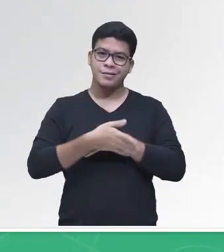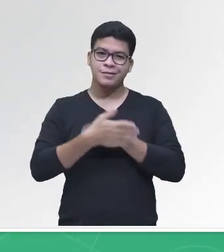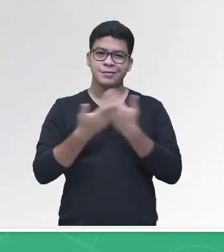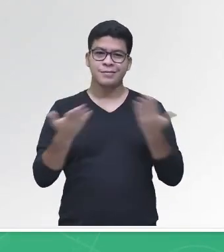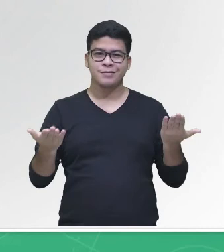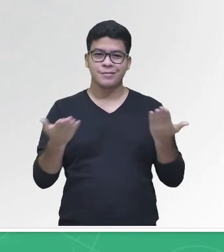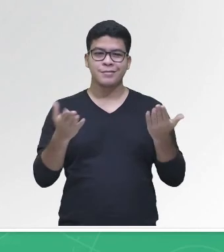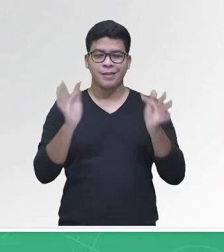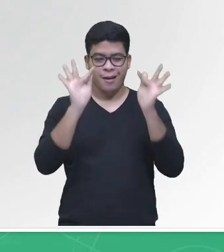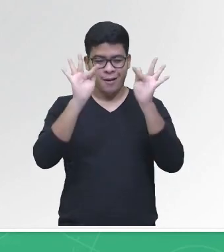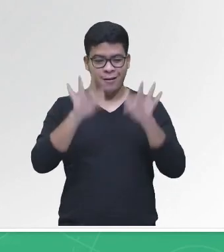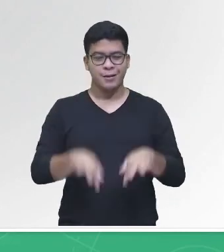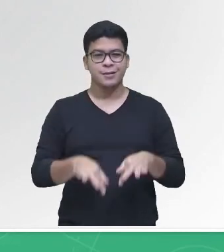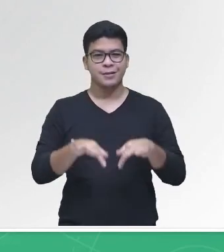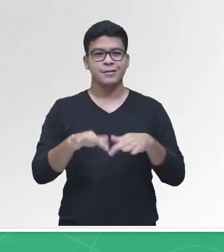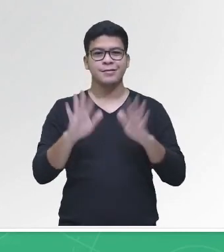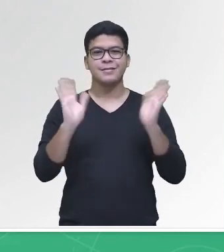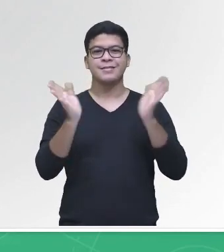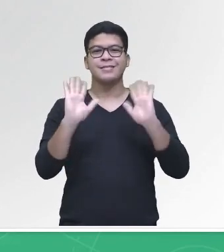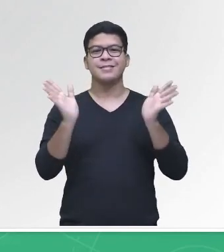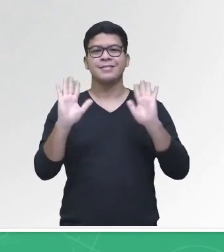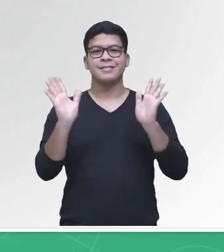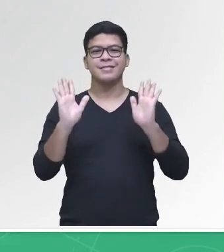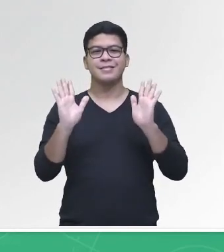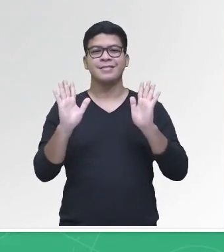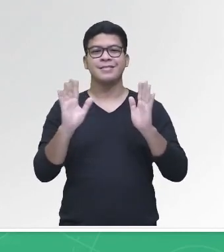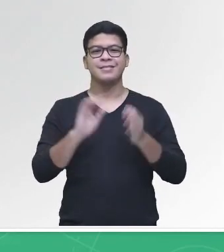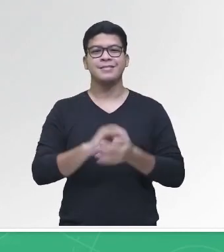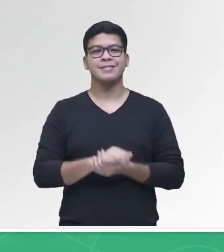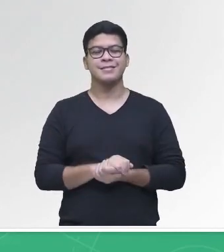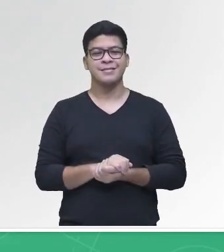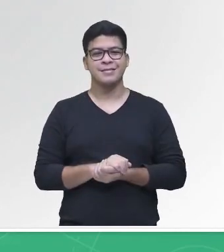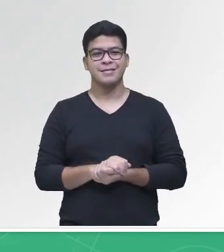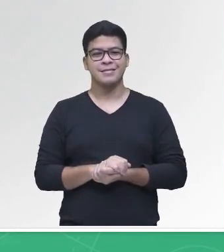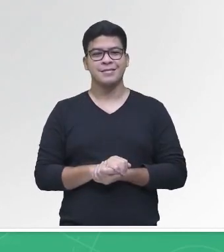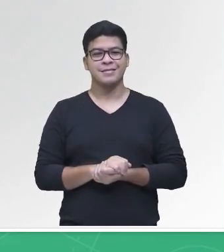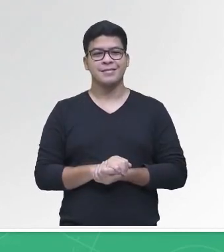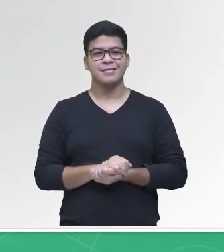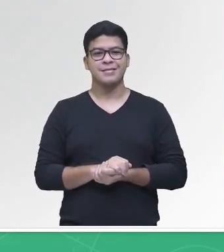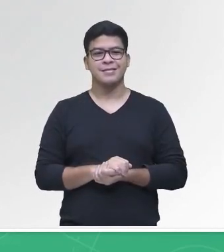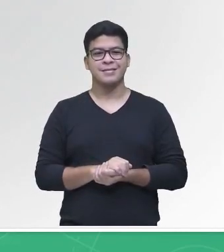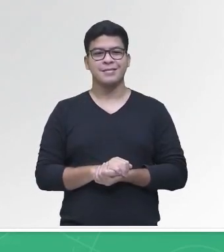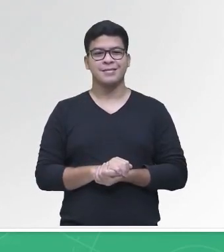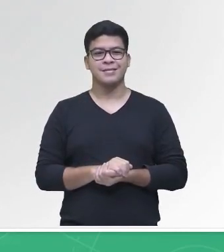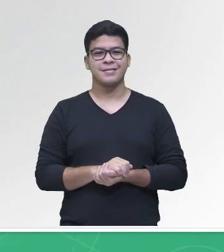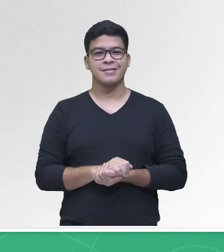vamos agora finalizar. Tchau e até lá, a próxima. Tchau.